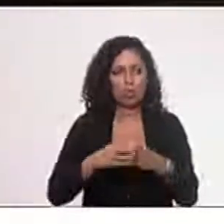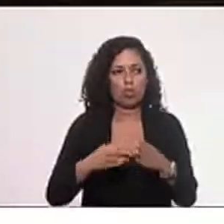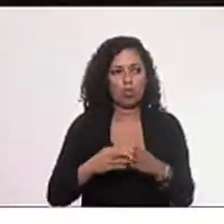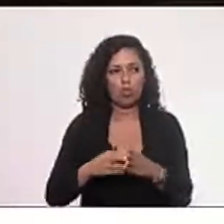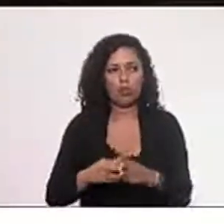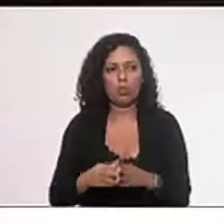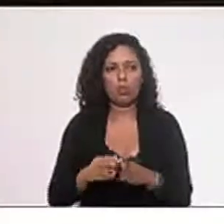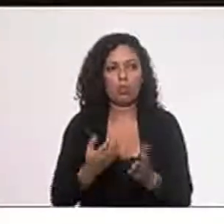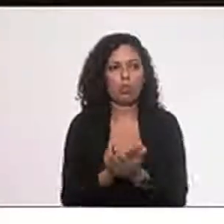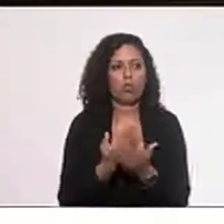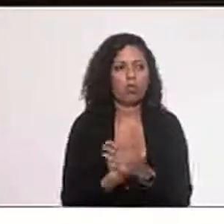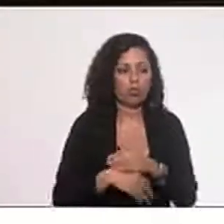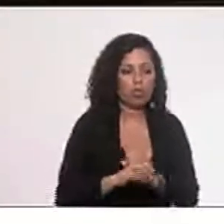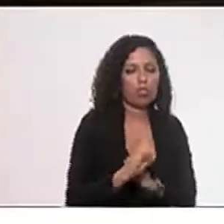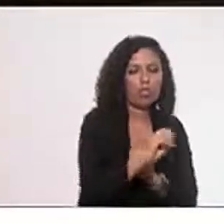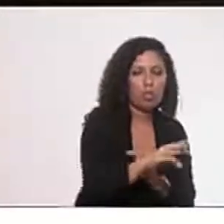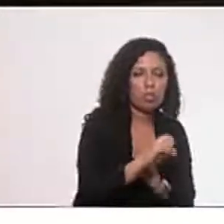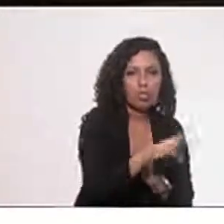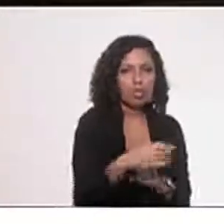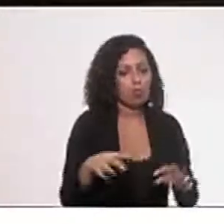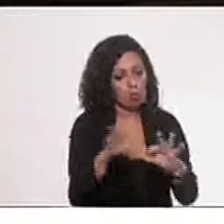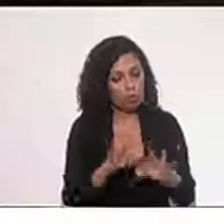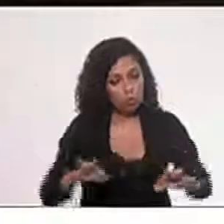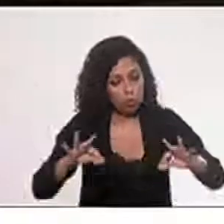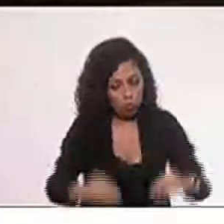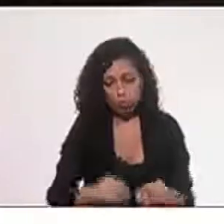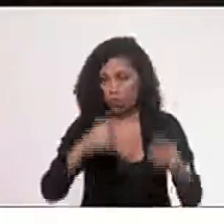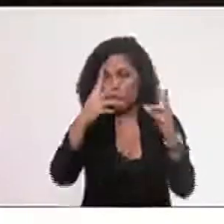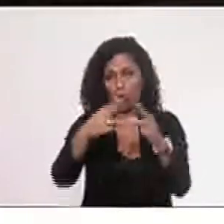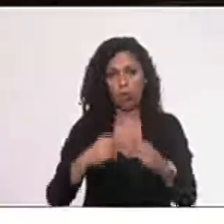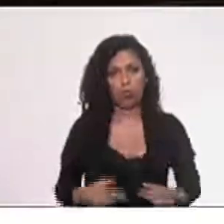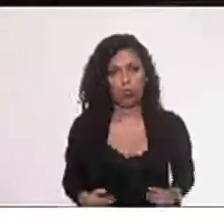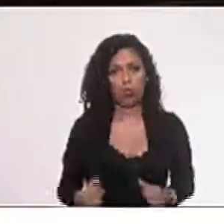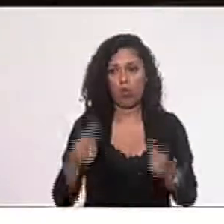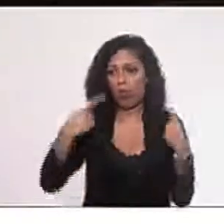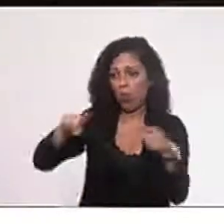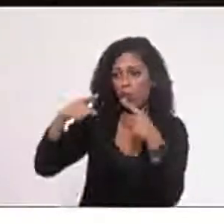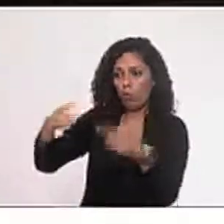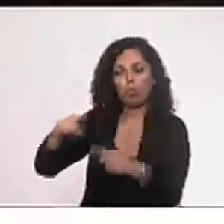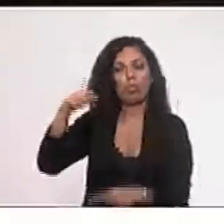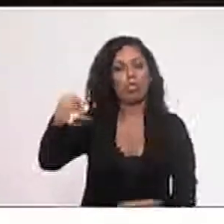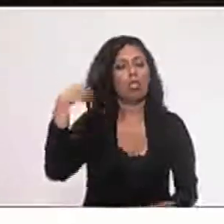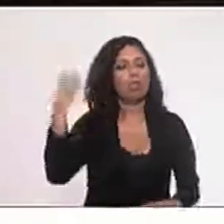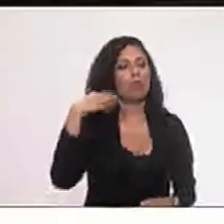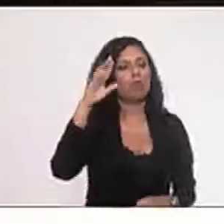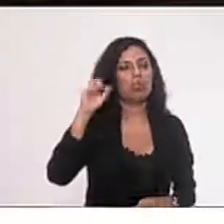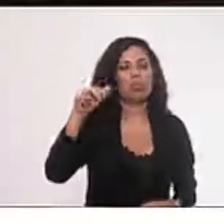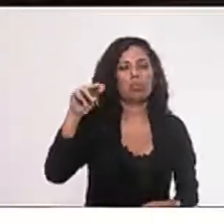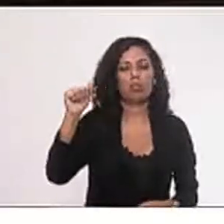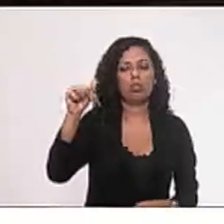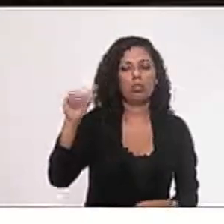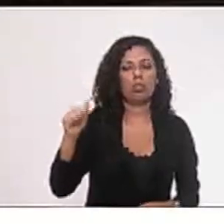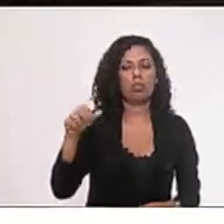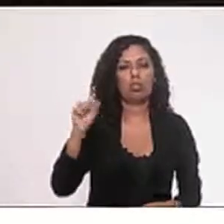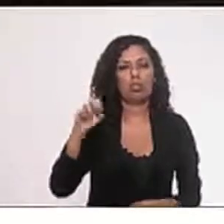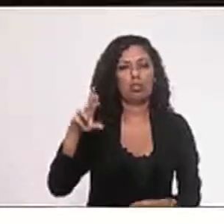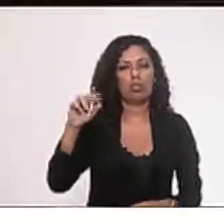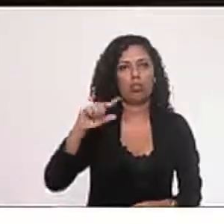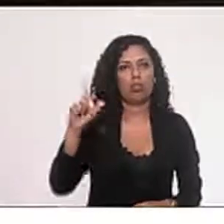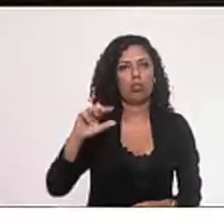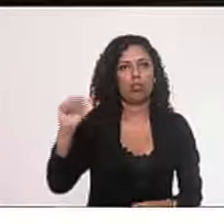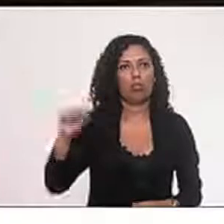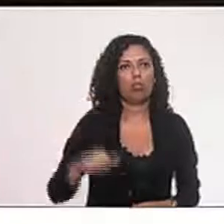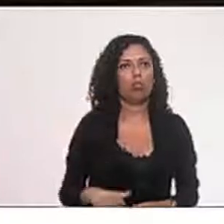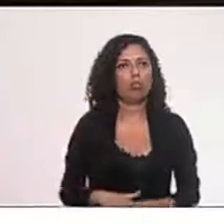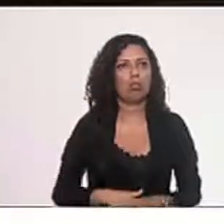que a regra está posto enquanto presidir a comissão portanto eu quero aqui já já fiz nas redes sociais já telefonei para a